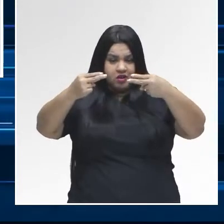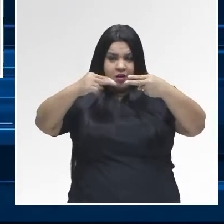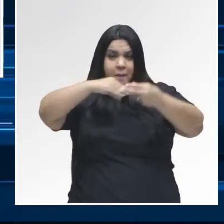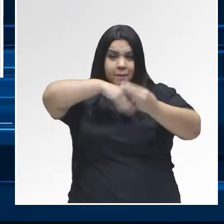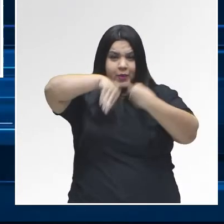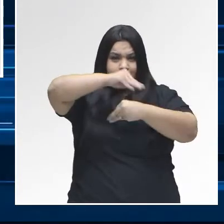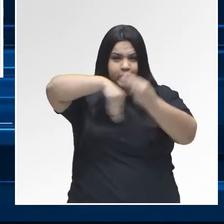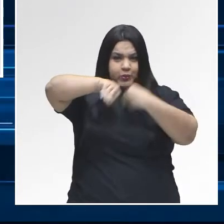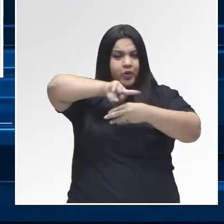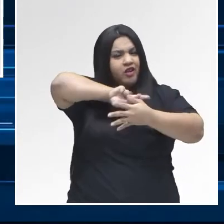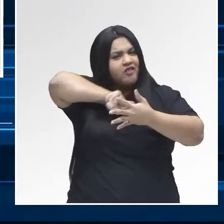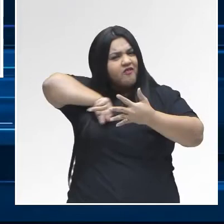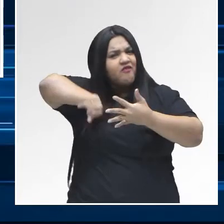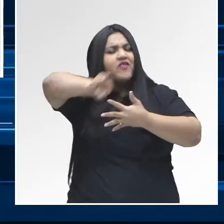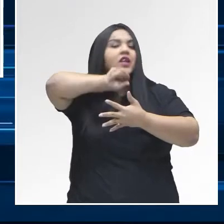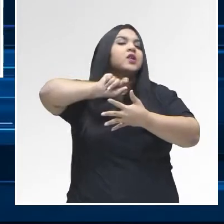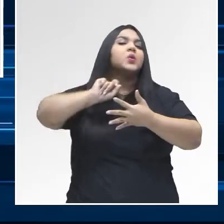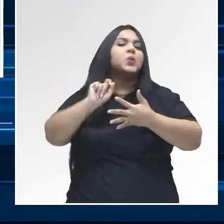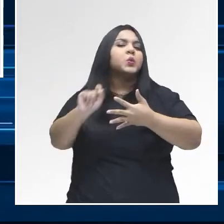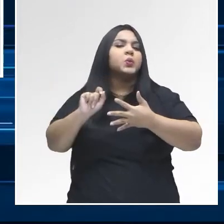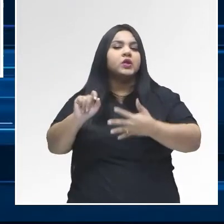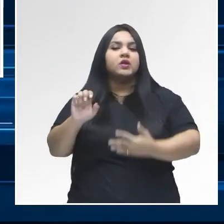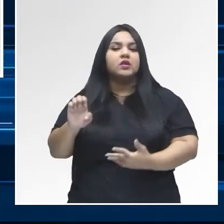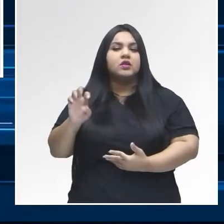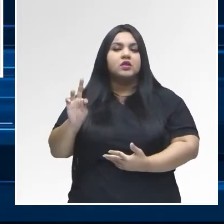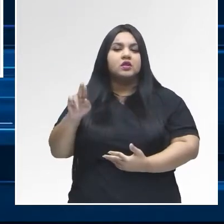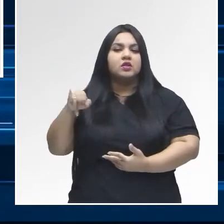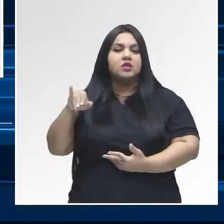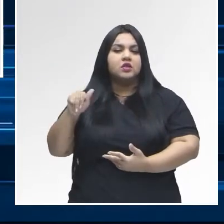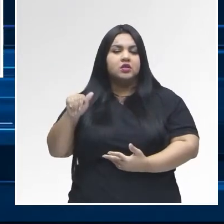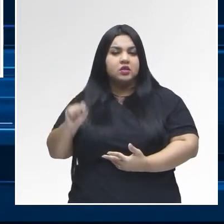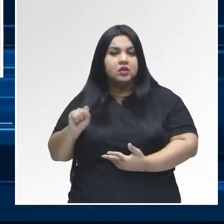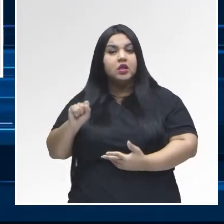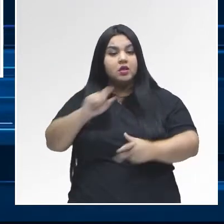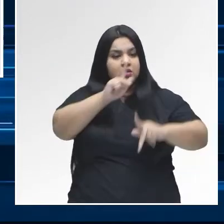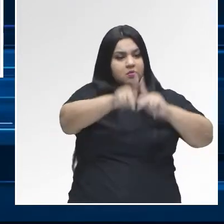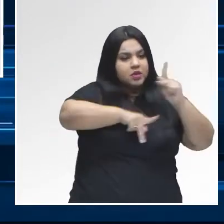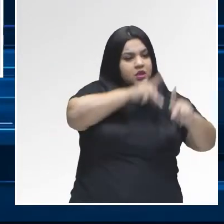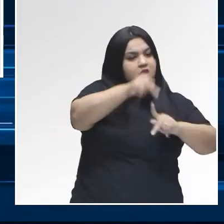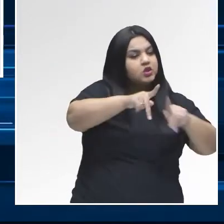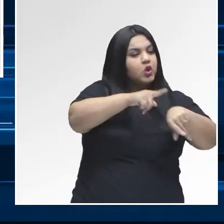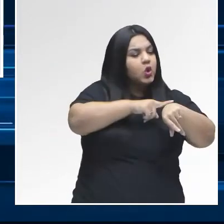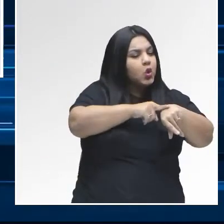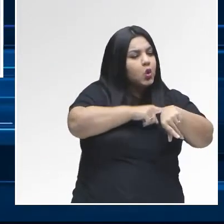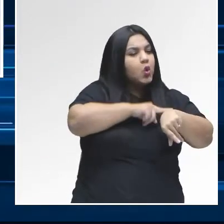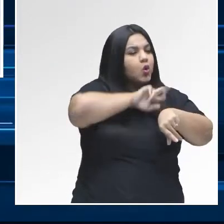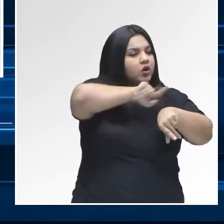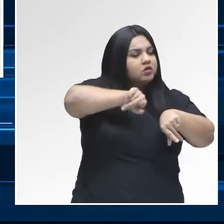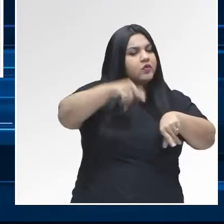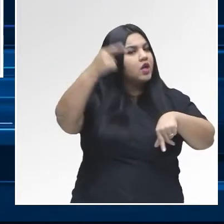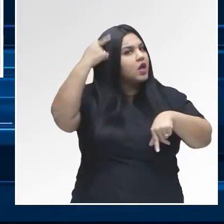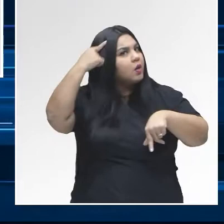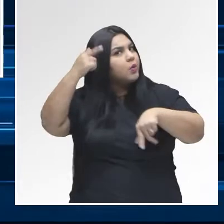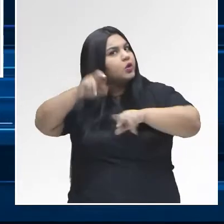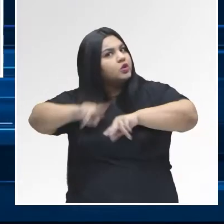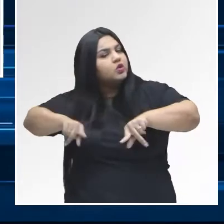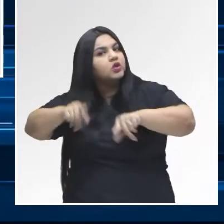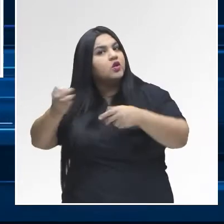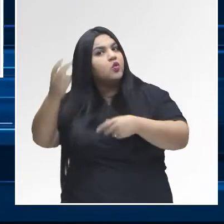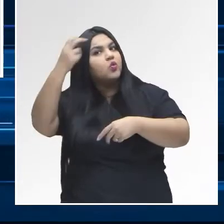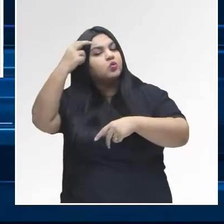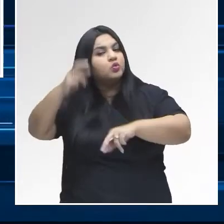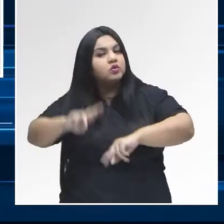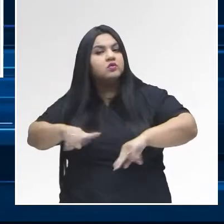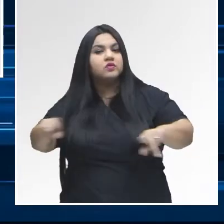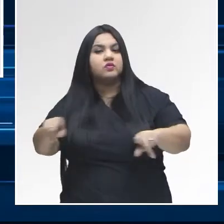ok? Então, o que são etnias? São povos de origem diferente, de cor de pele diferente, cabelo diferente, de cultura